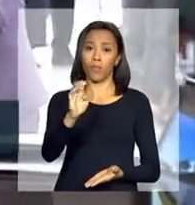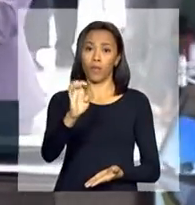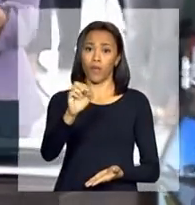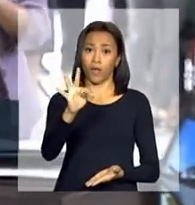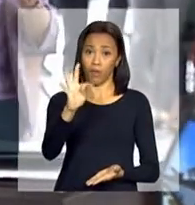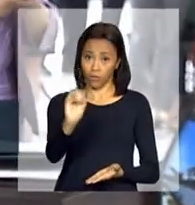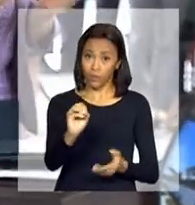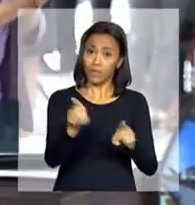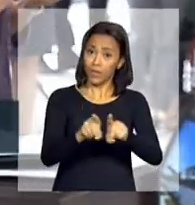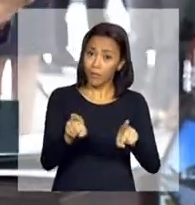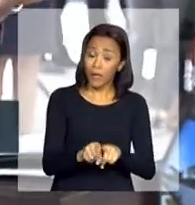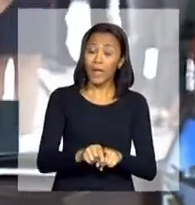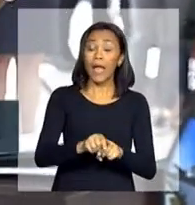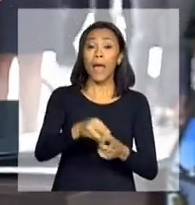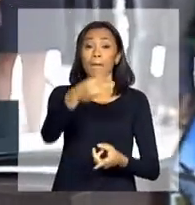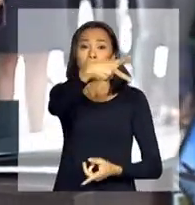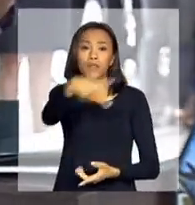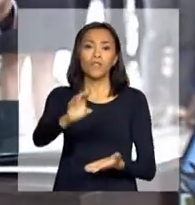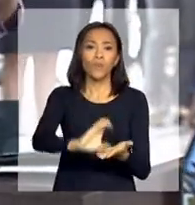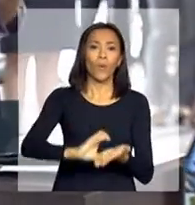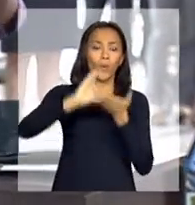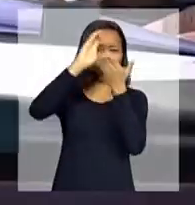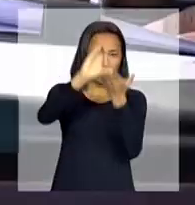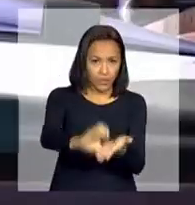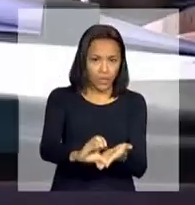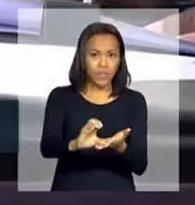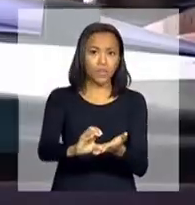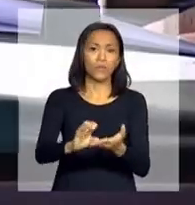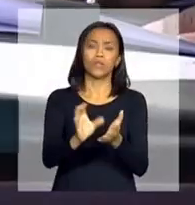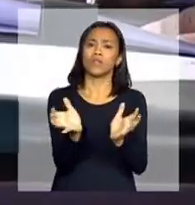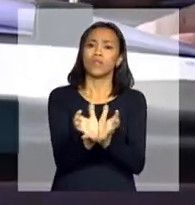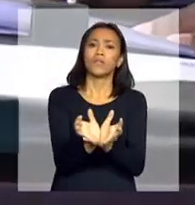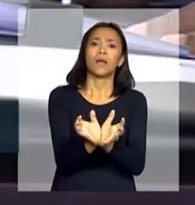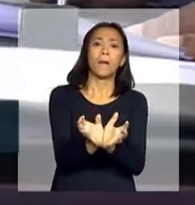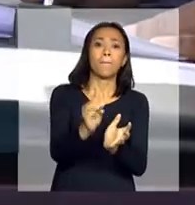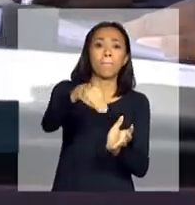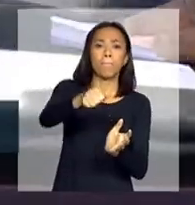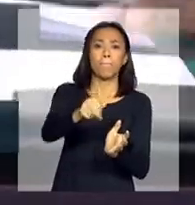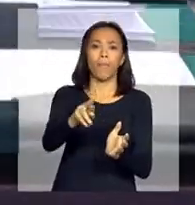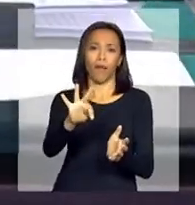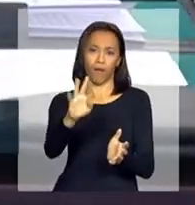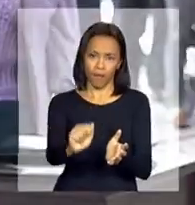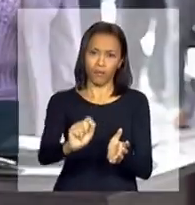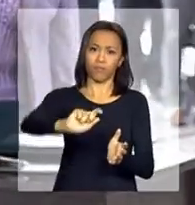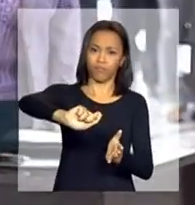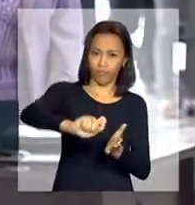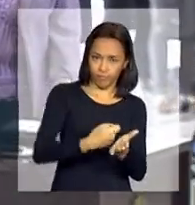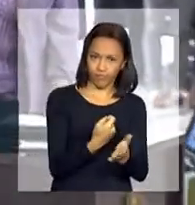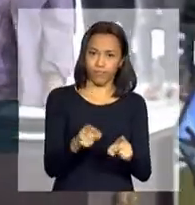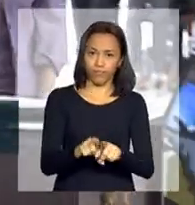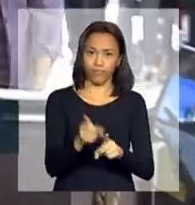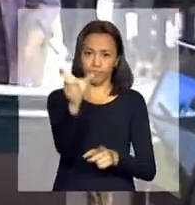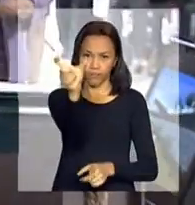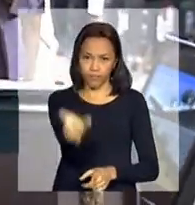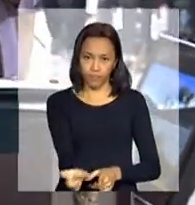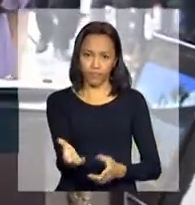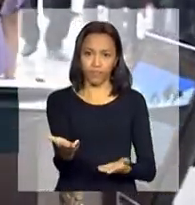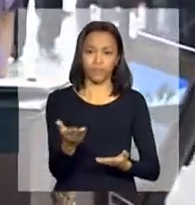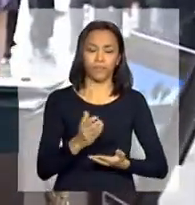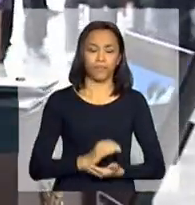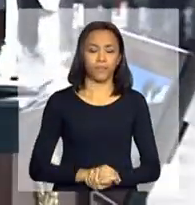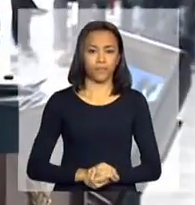EA Presidente do Conselho Nacional dos defensores públicos Gerais Marta Maria de Brito Alves Freire